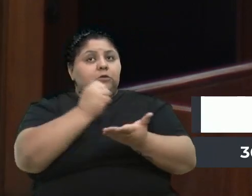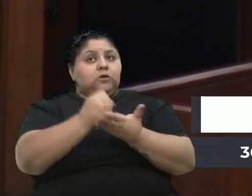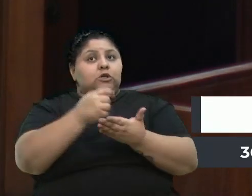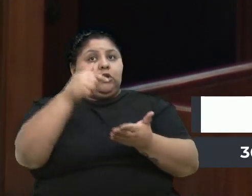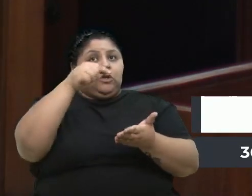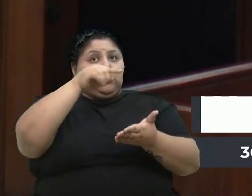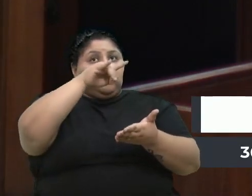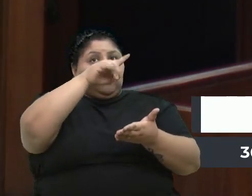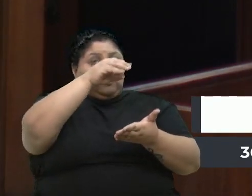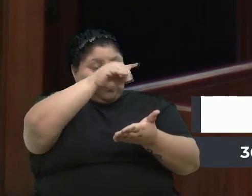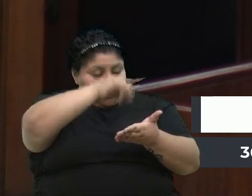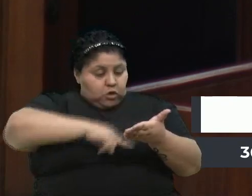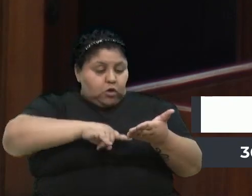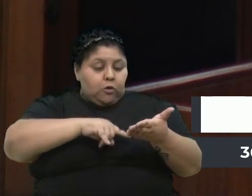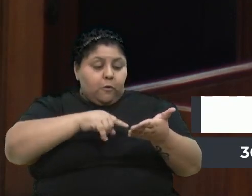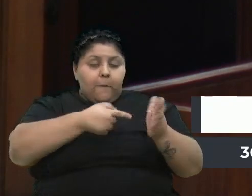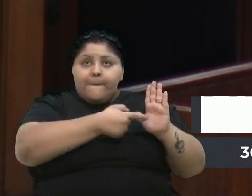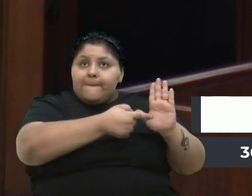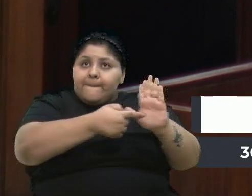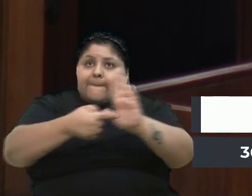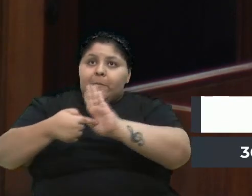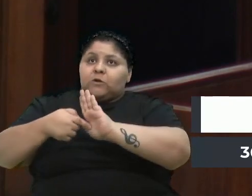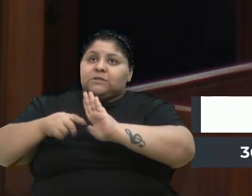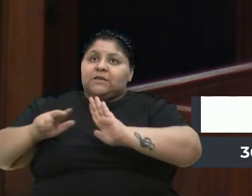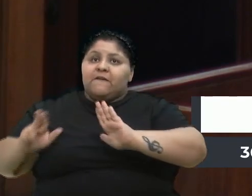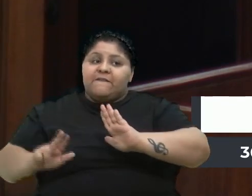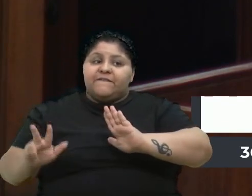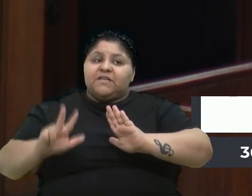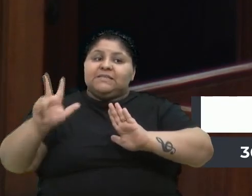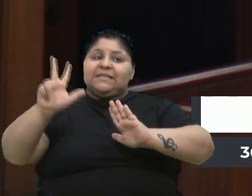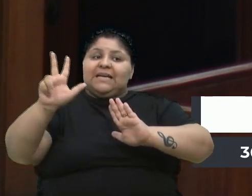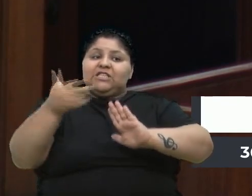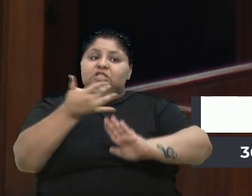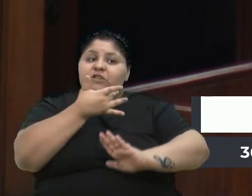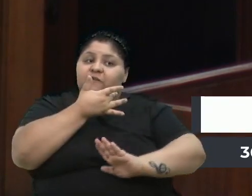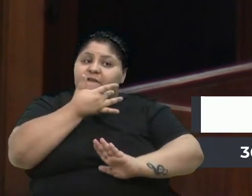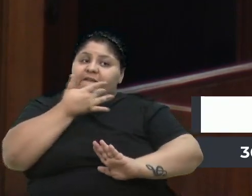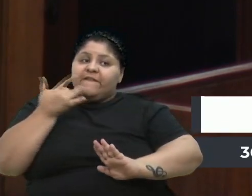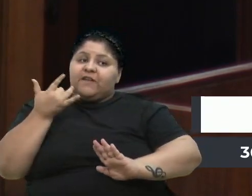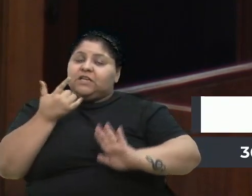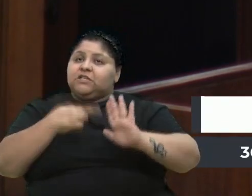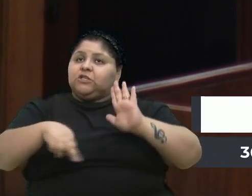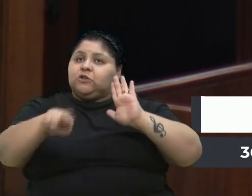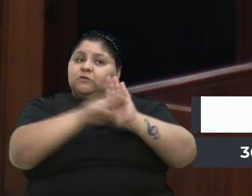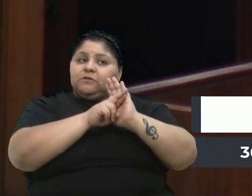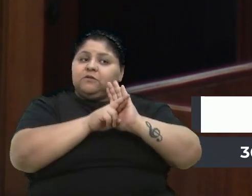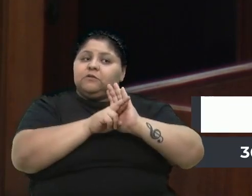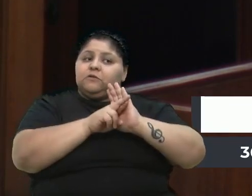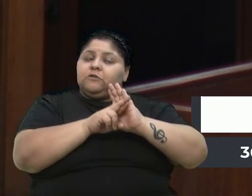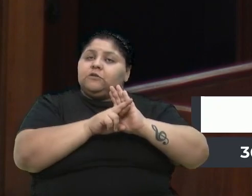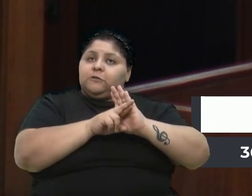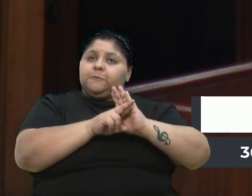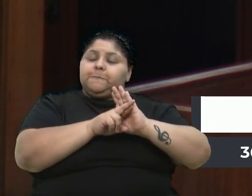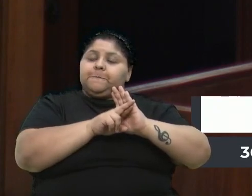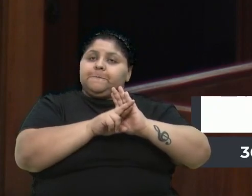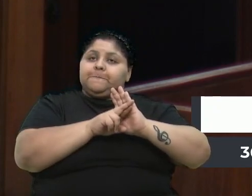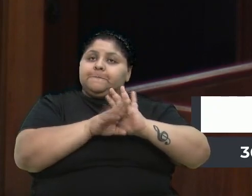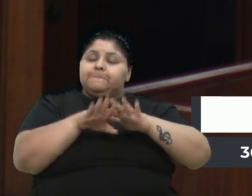contempla vantagens e gratificações em face dos resultados da fundação.